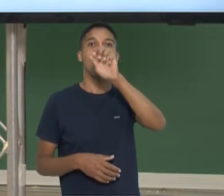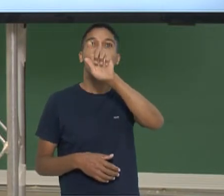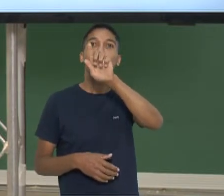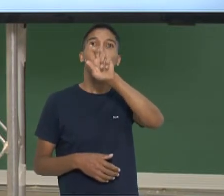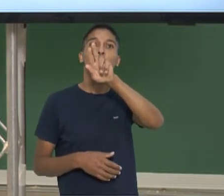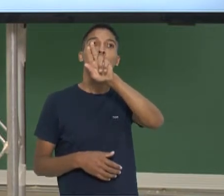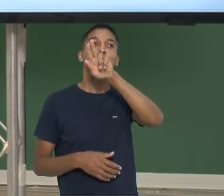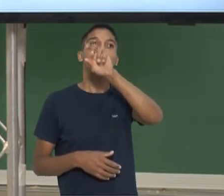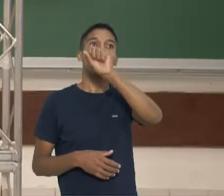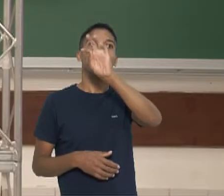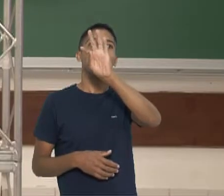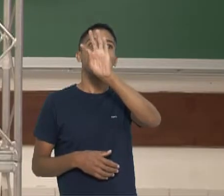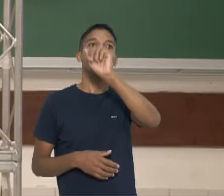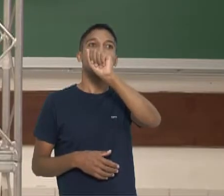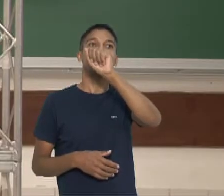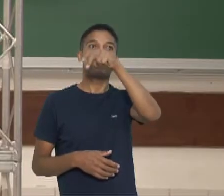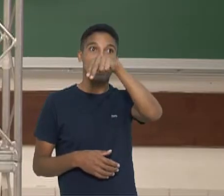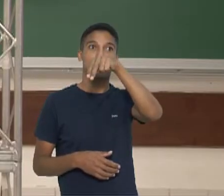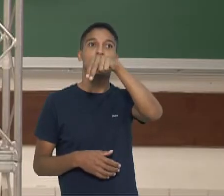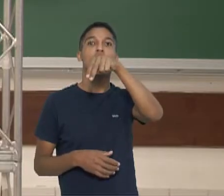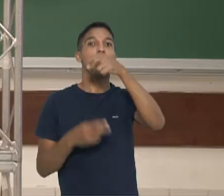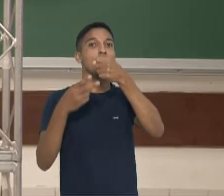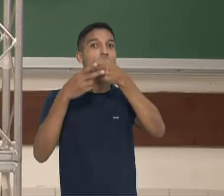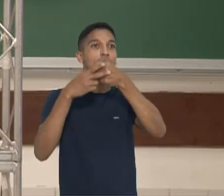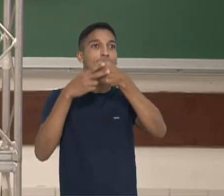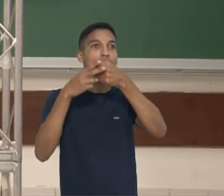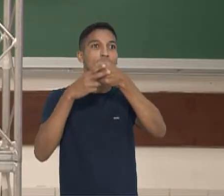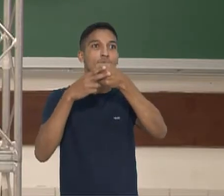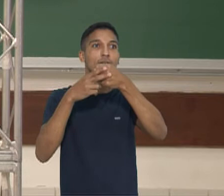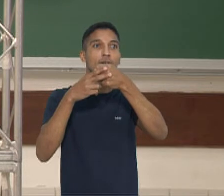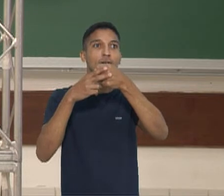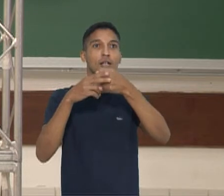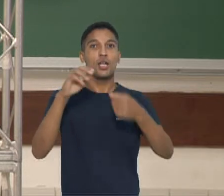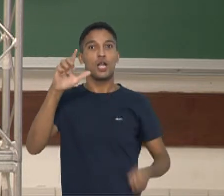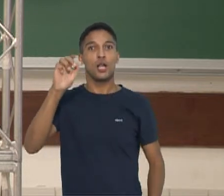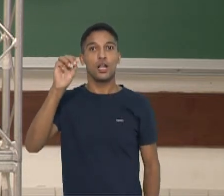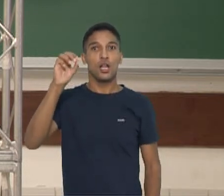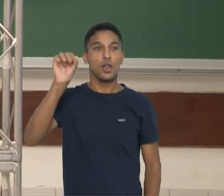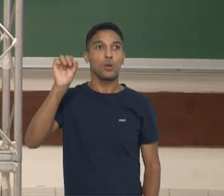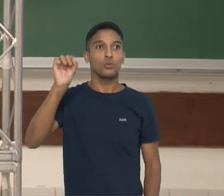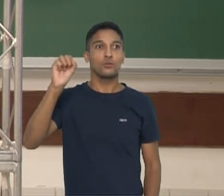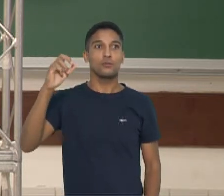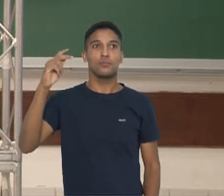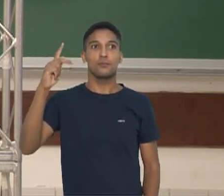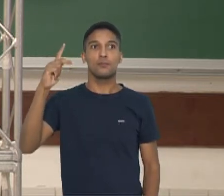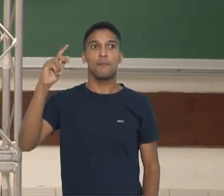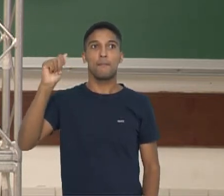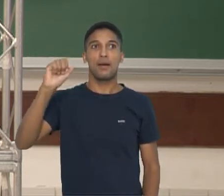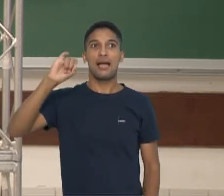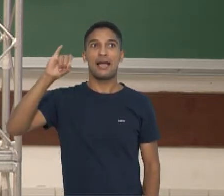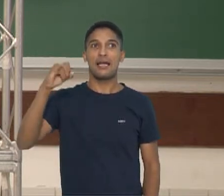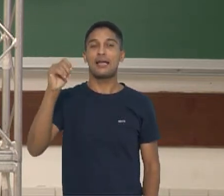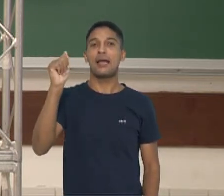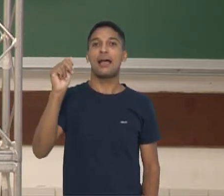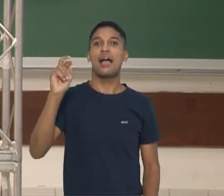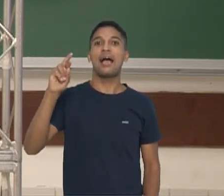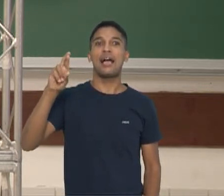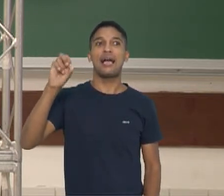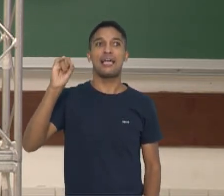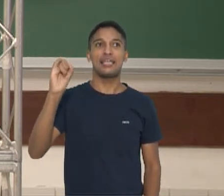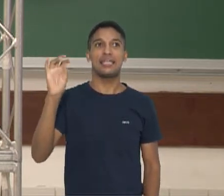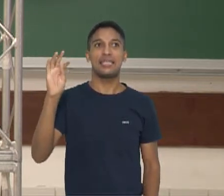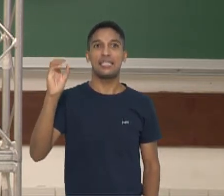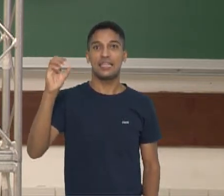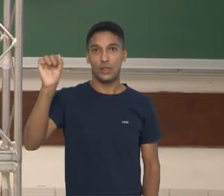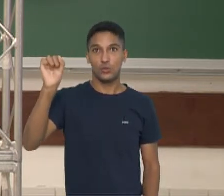niños. Compreendido? Esse é mais tranquilo. Então, sempre com o sujeito plural, eu vou usar gustan